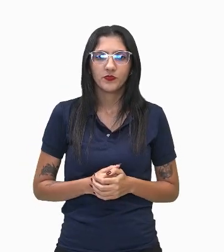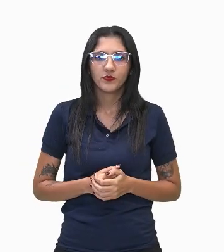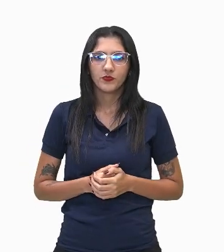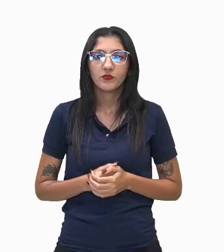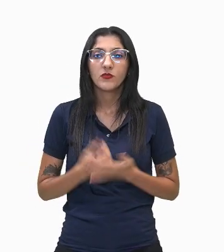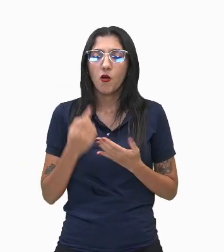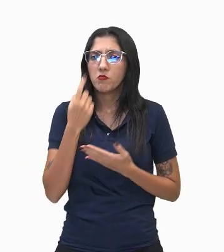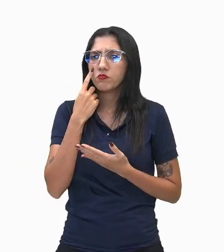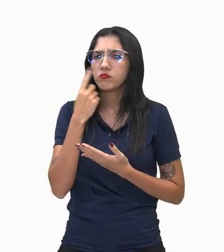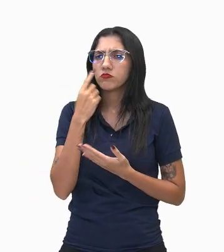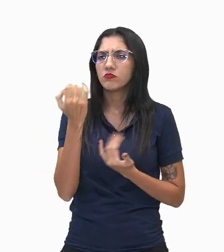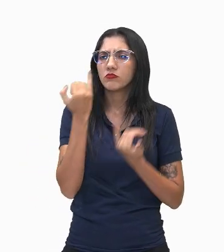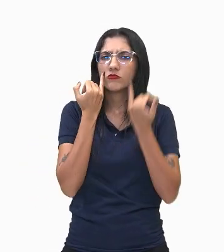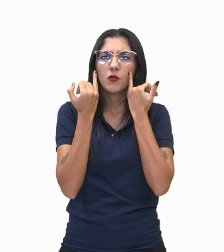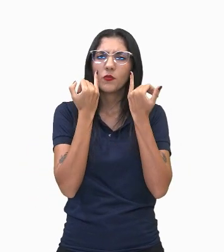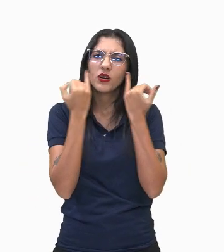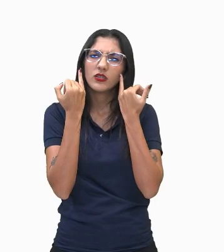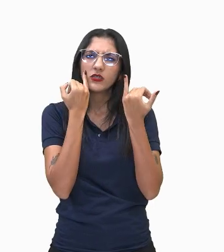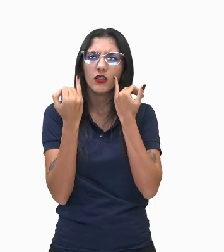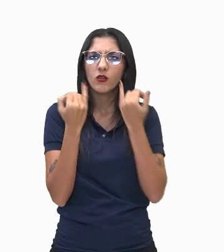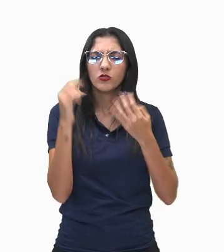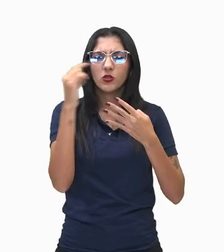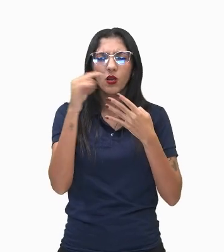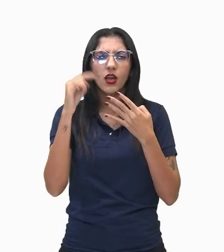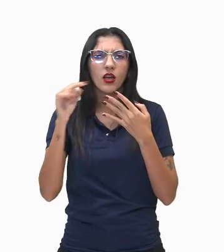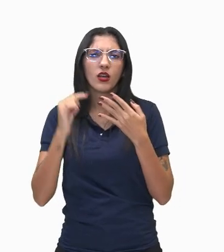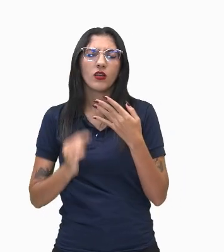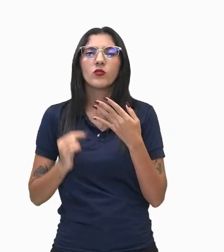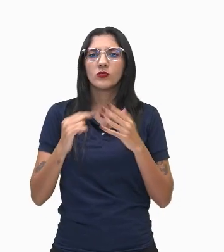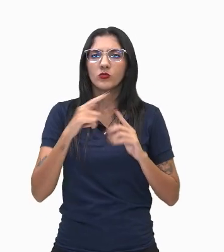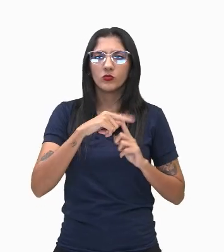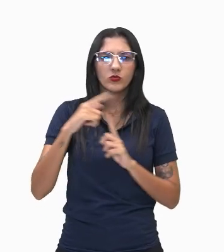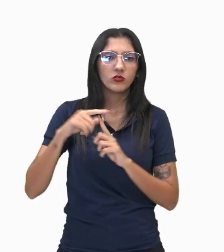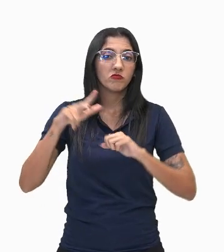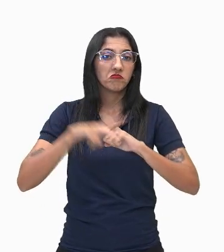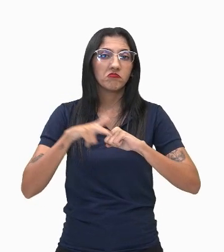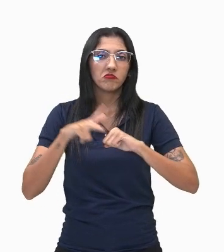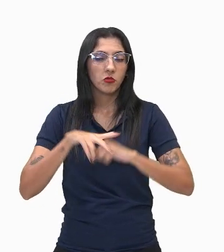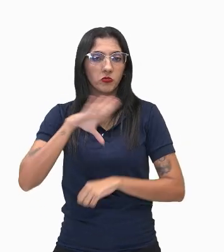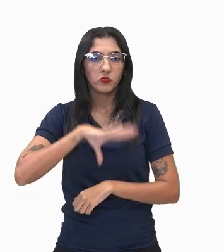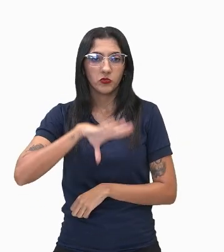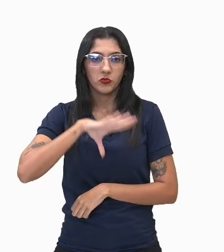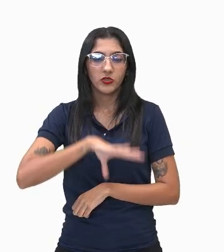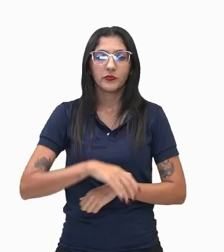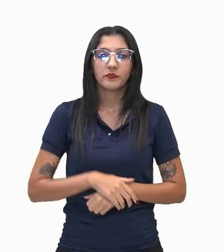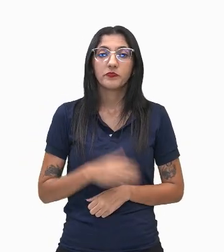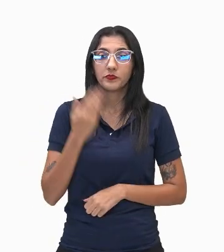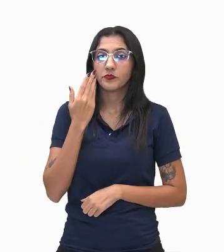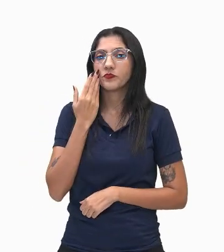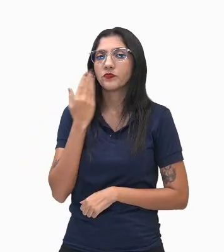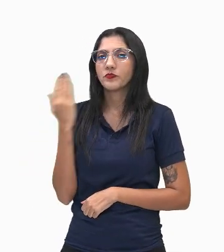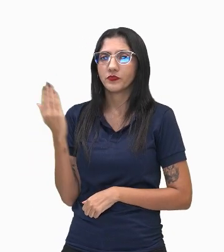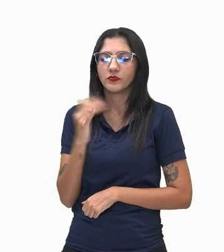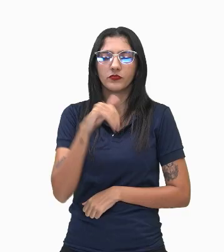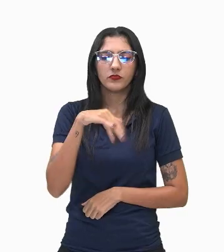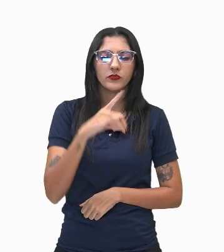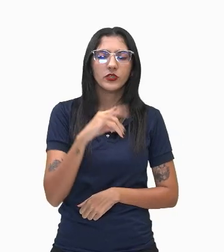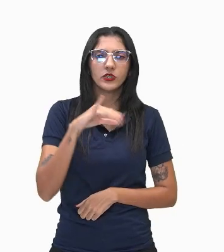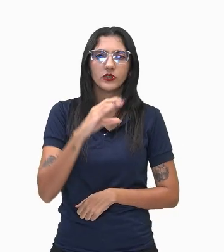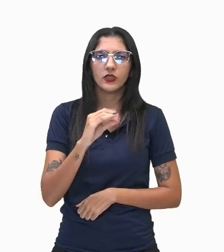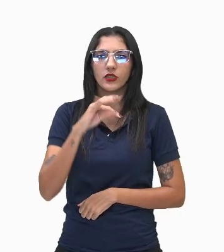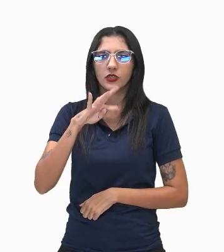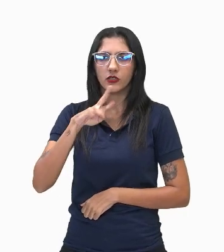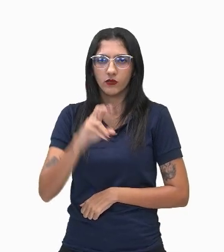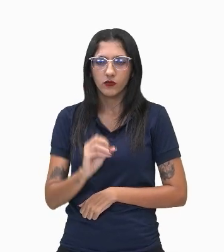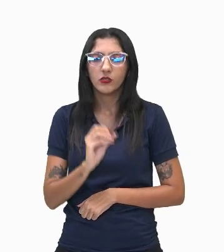entenda a função de cada um dos modos dos verbos da língua portuguesa. Modo indicativo. O modo